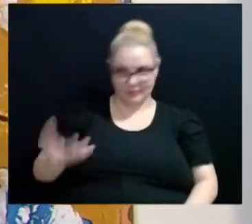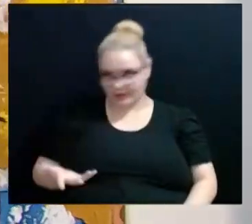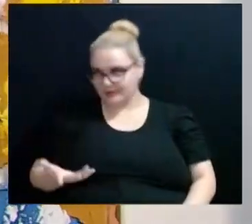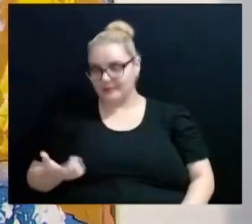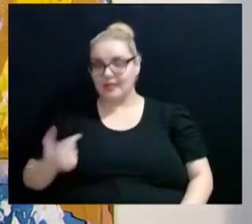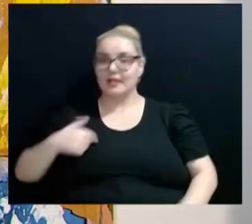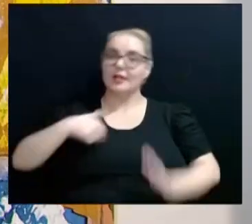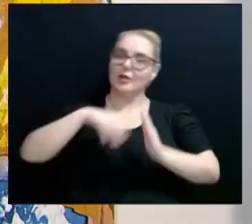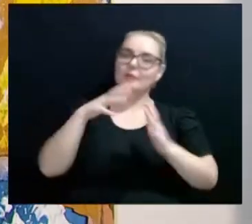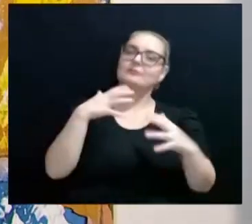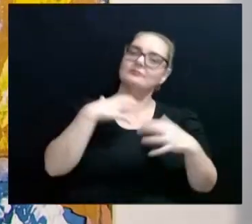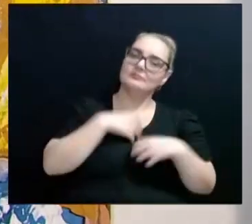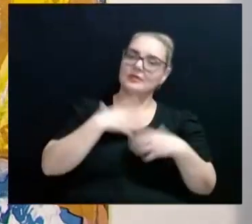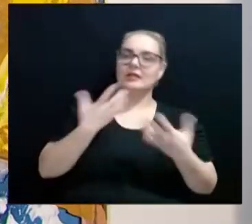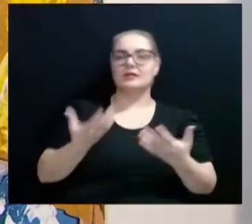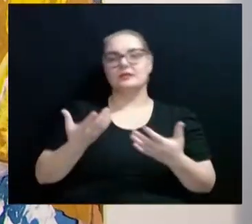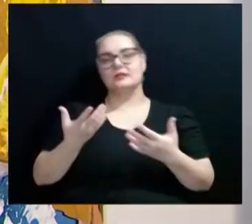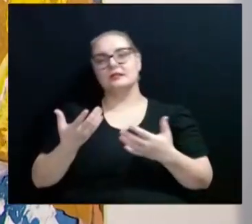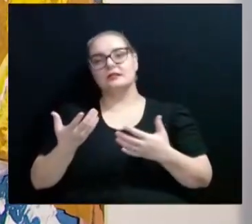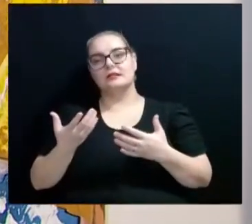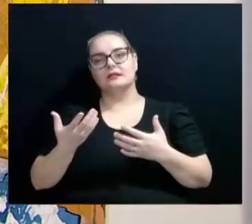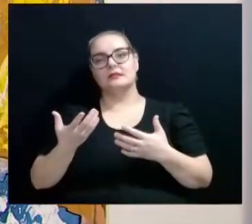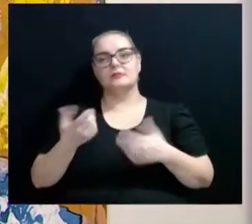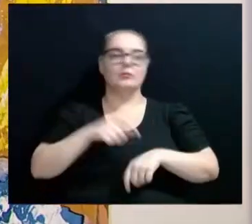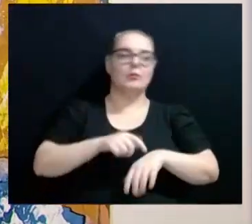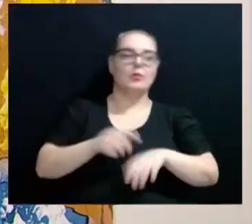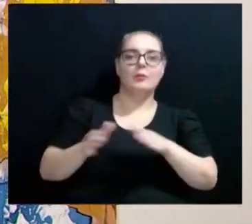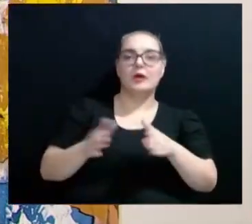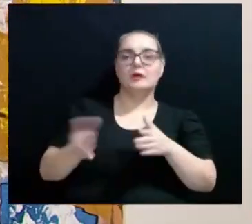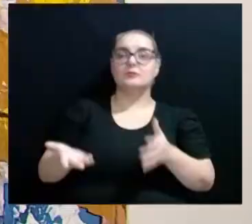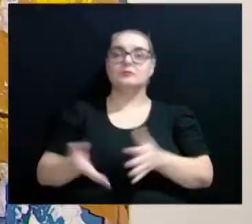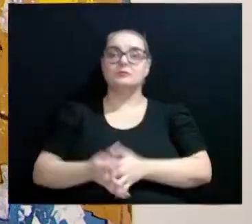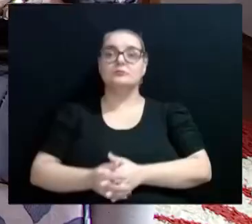mas eu pinto muito o que eu estou sentindo. Então, determinado